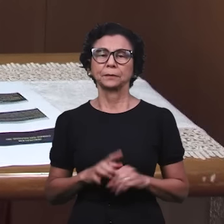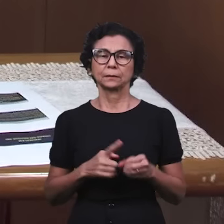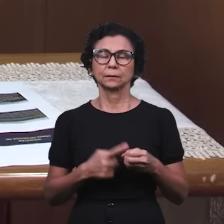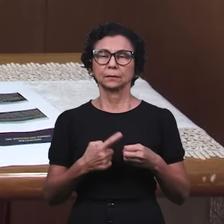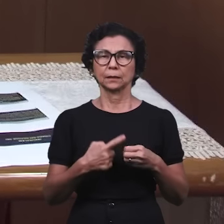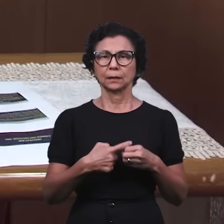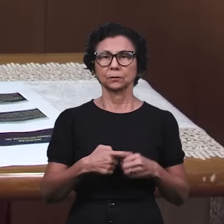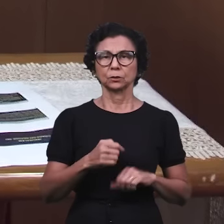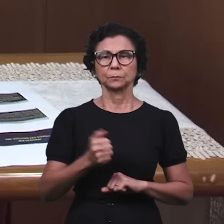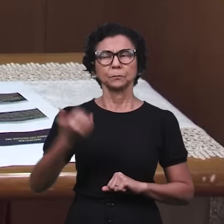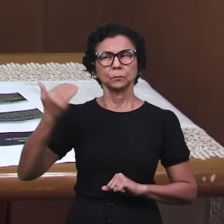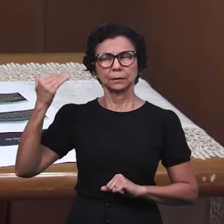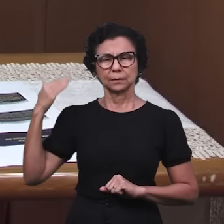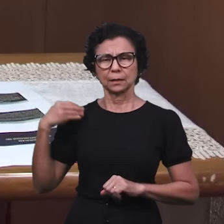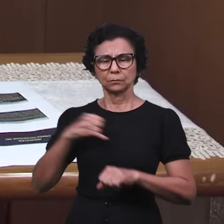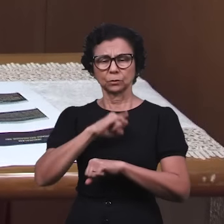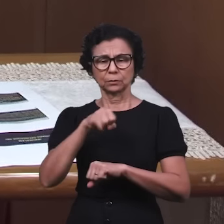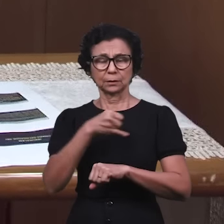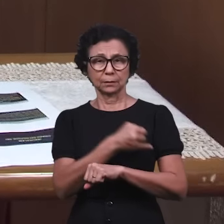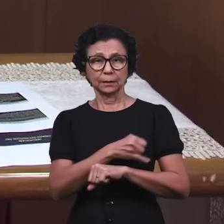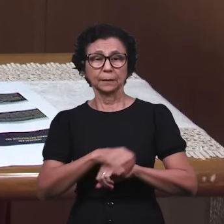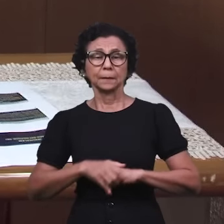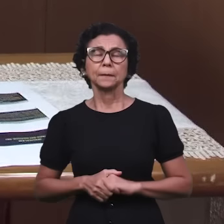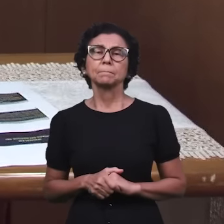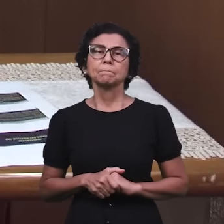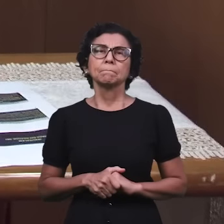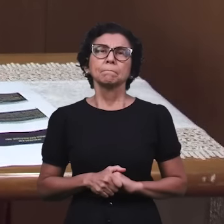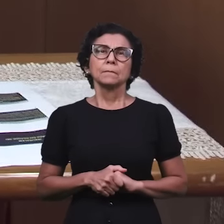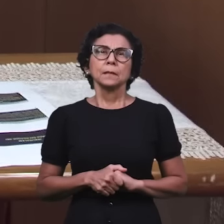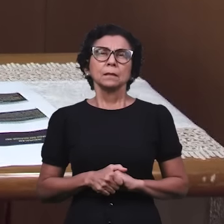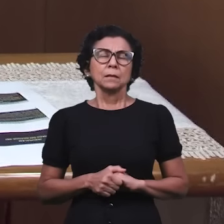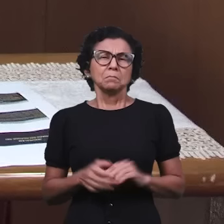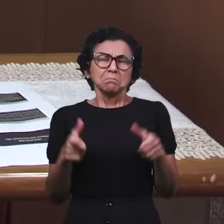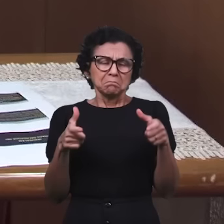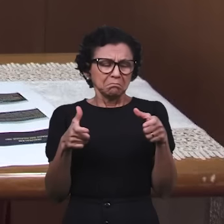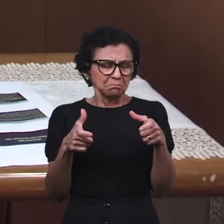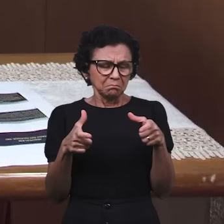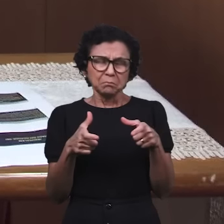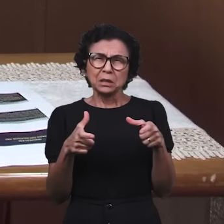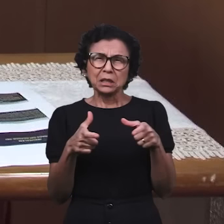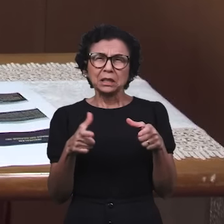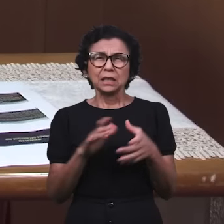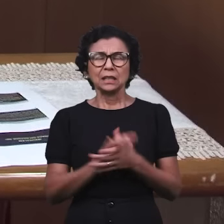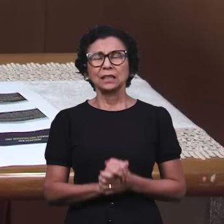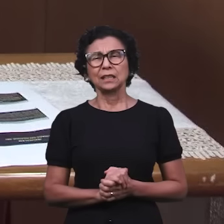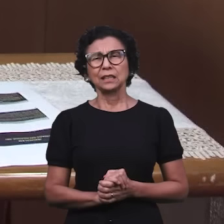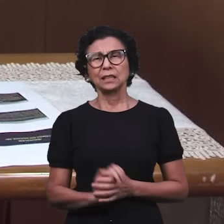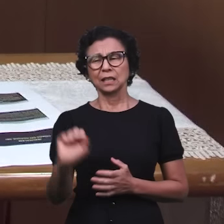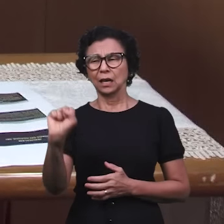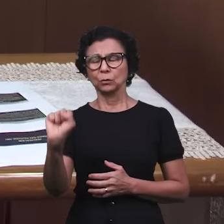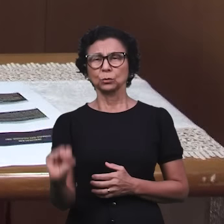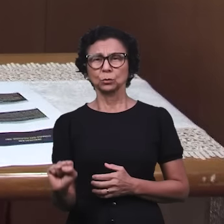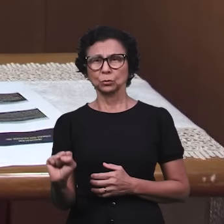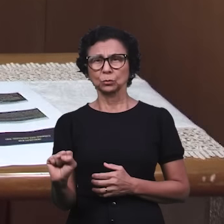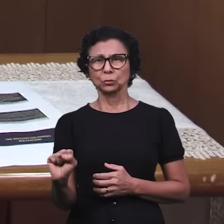Jerusalém, no passado, era resumida a uma pequena porção a